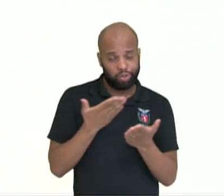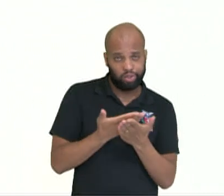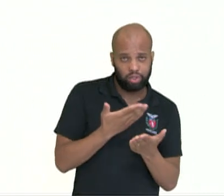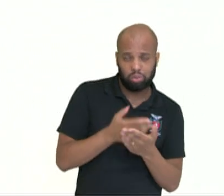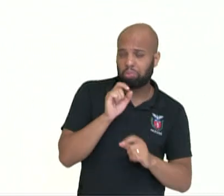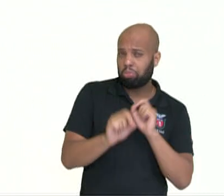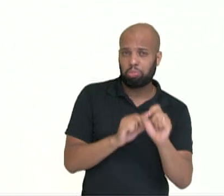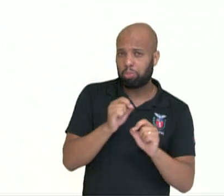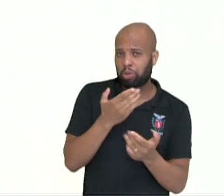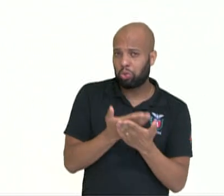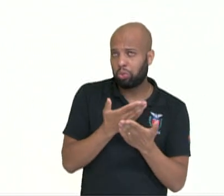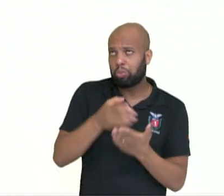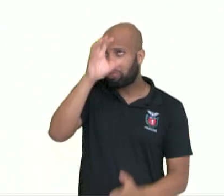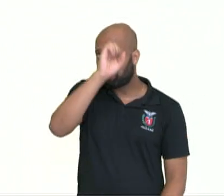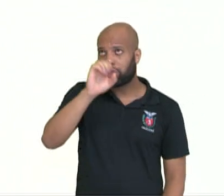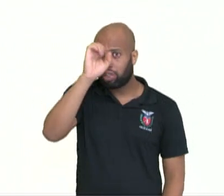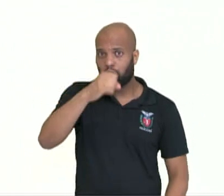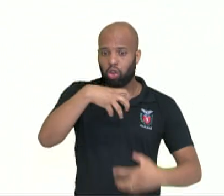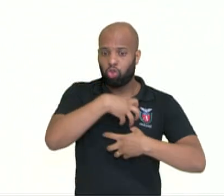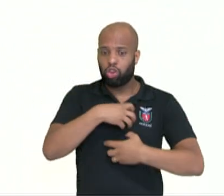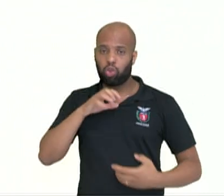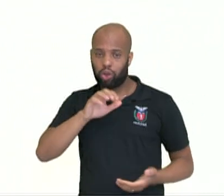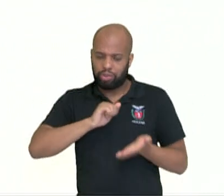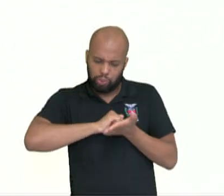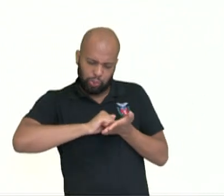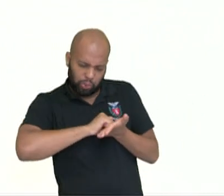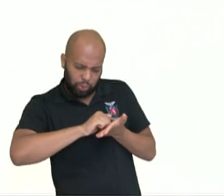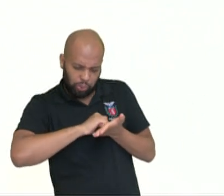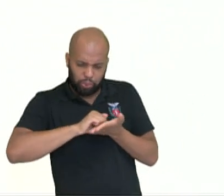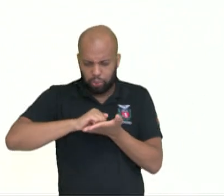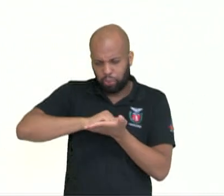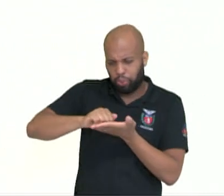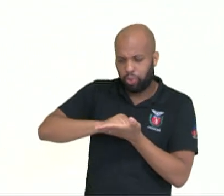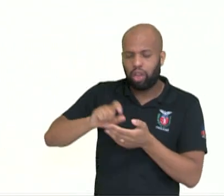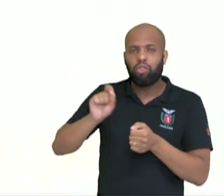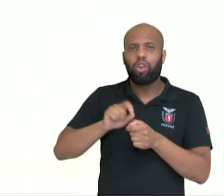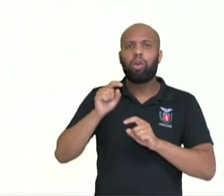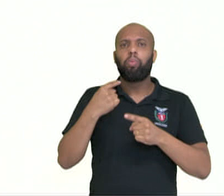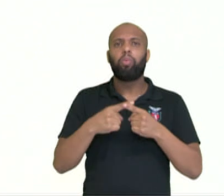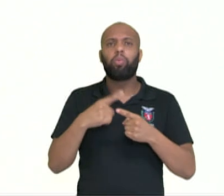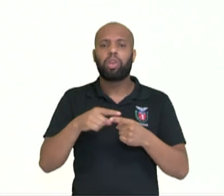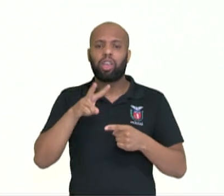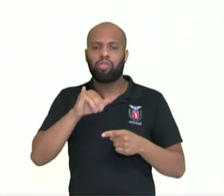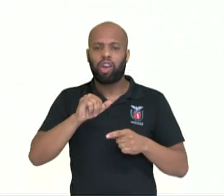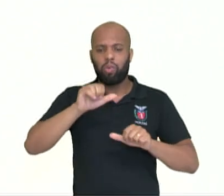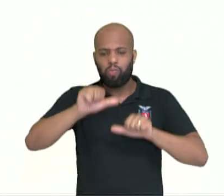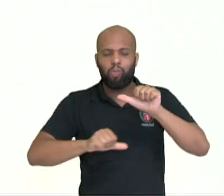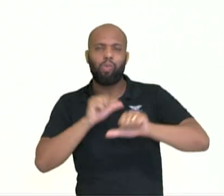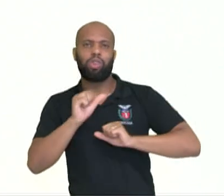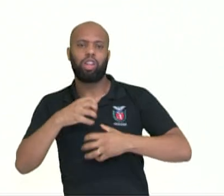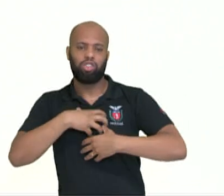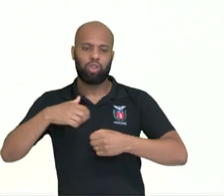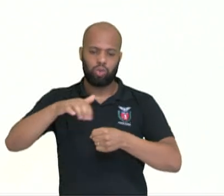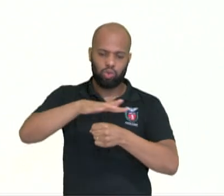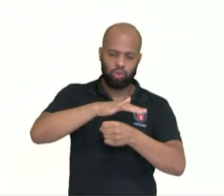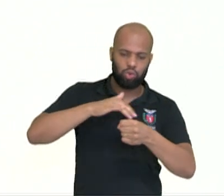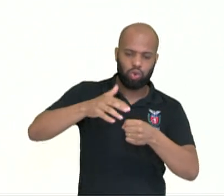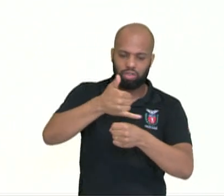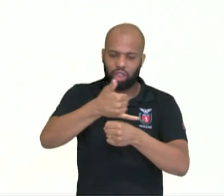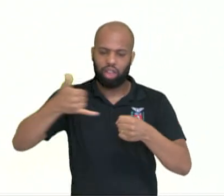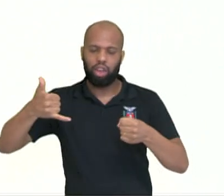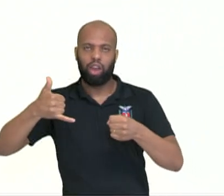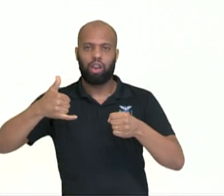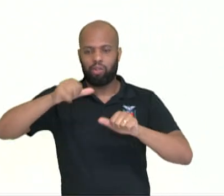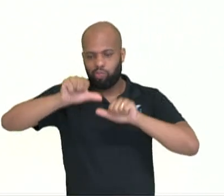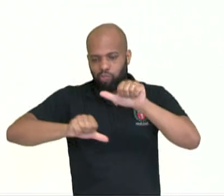processo de eletrização ele é feito para você não fornecer carga elétrica, mas causar um desequilíbrio de carga elétrica. Você tira o balanceamento